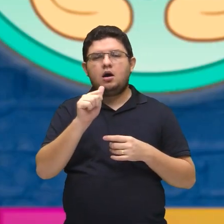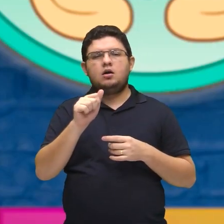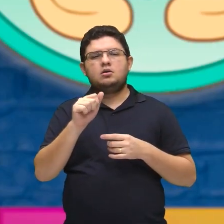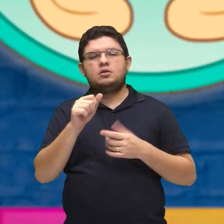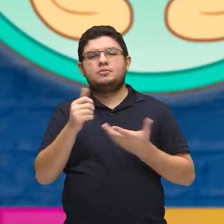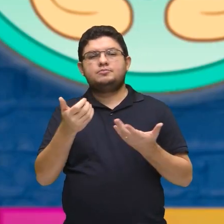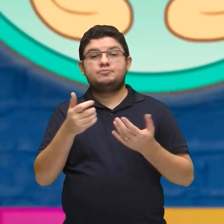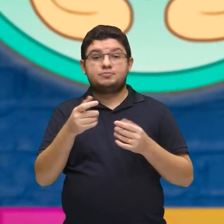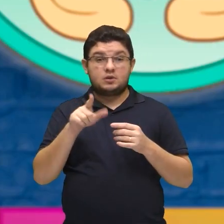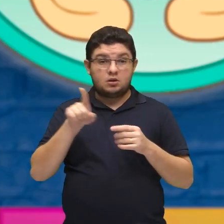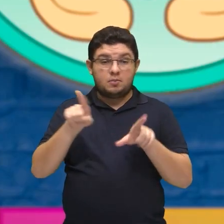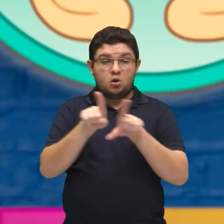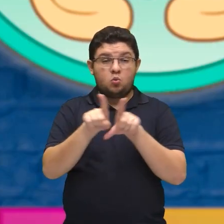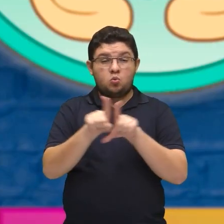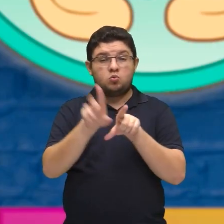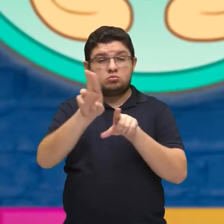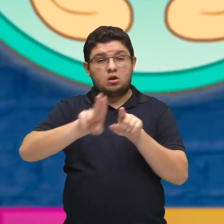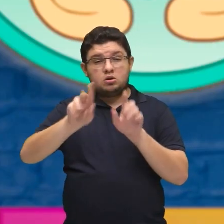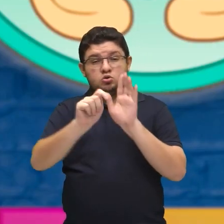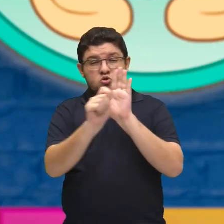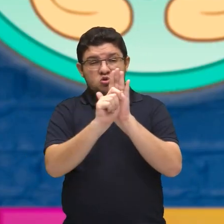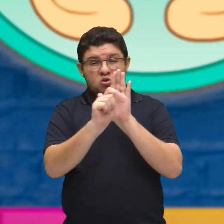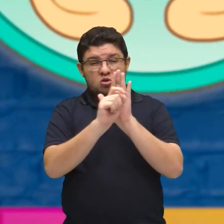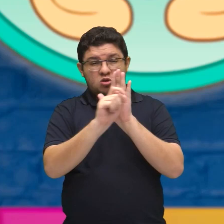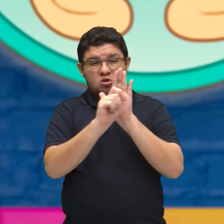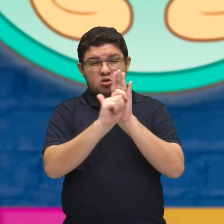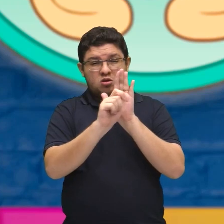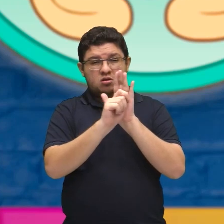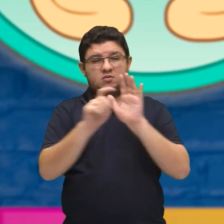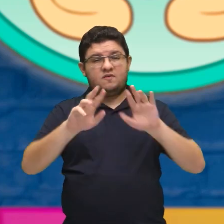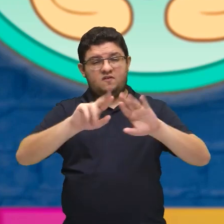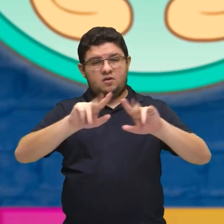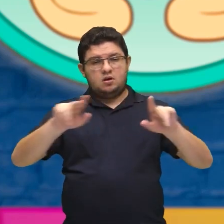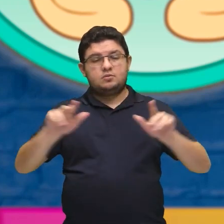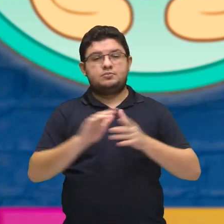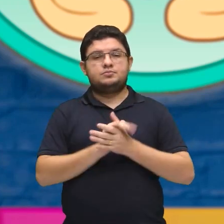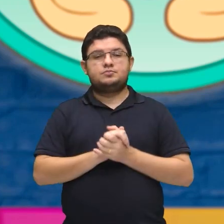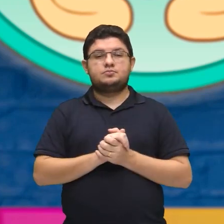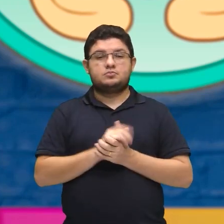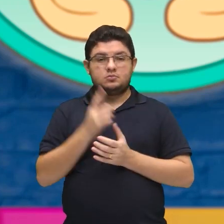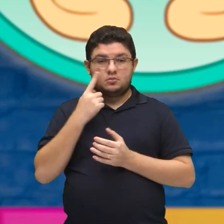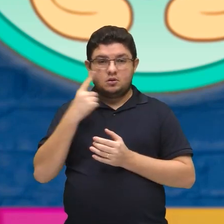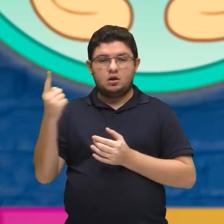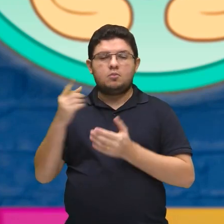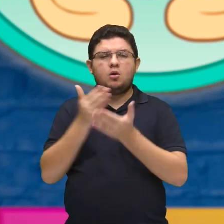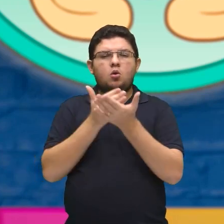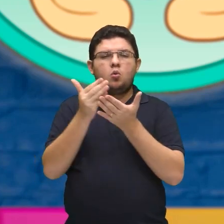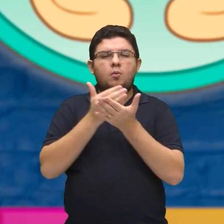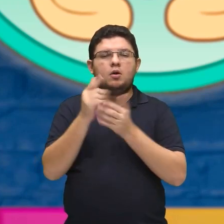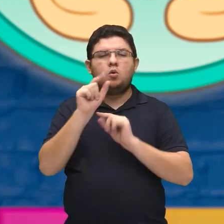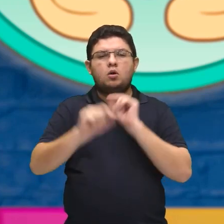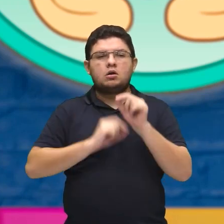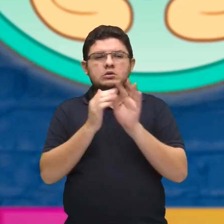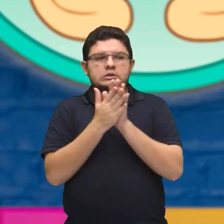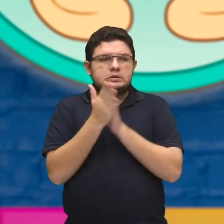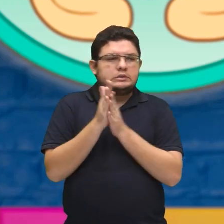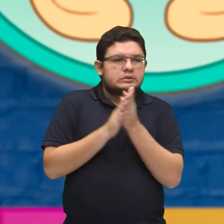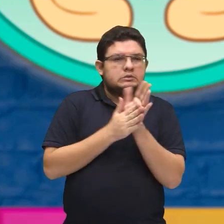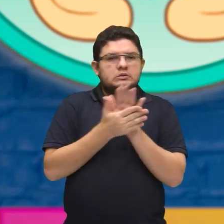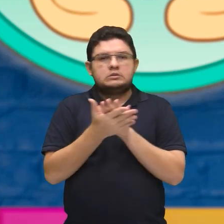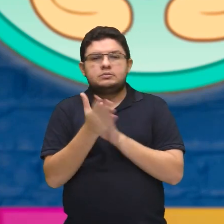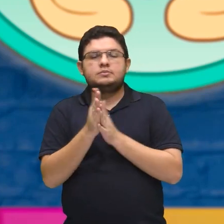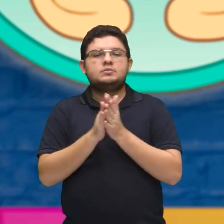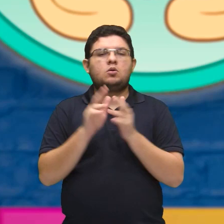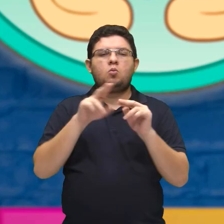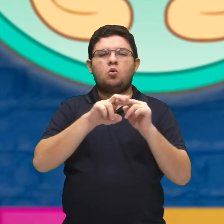sendo agressor, ele pode estar desenvolvendo um comportamento de ansiedade. Às vezes, esse comportamento pode